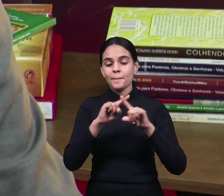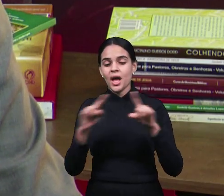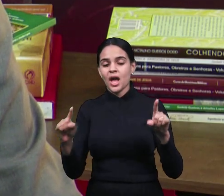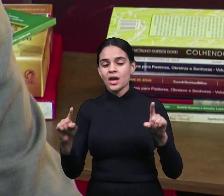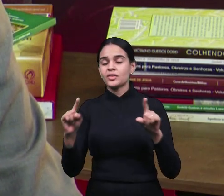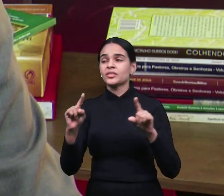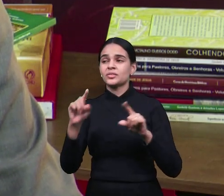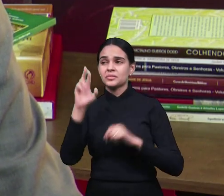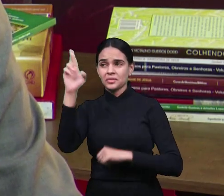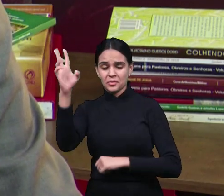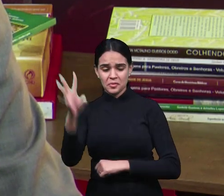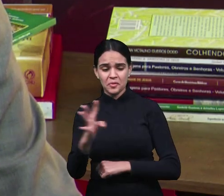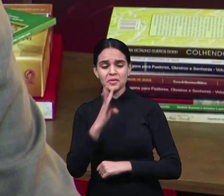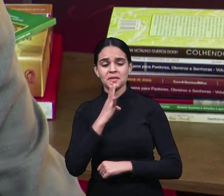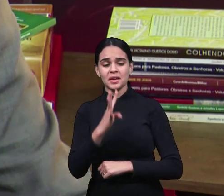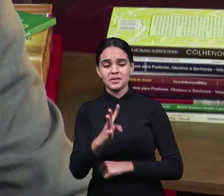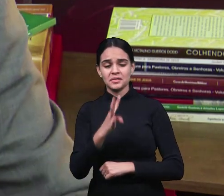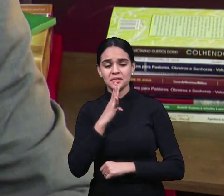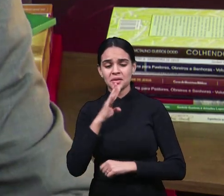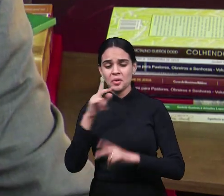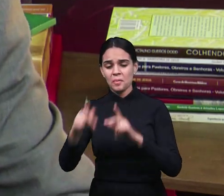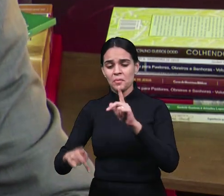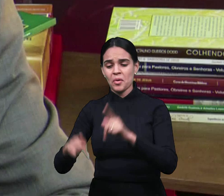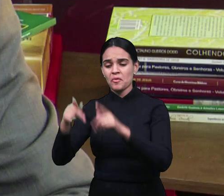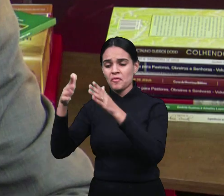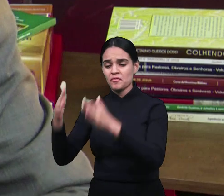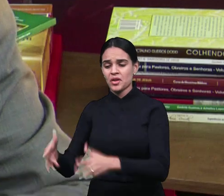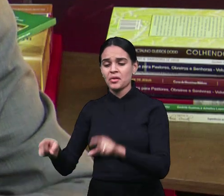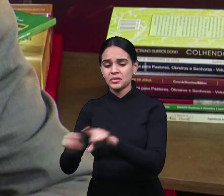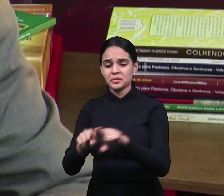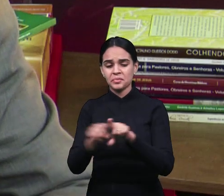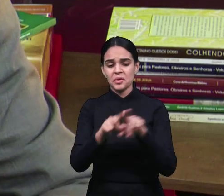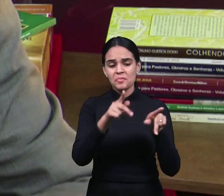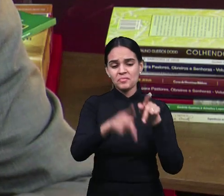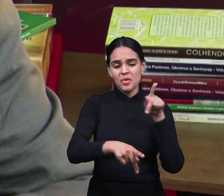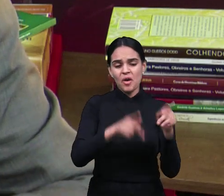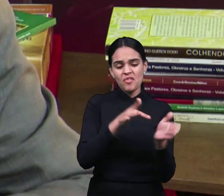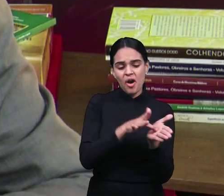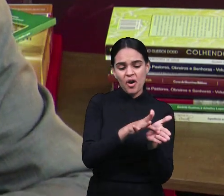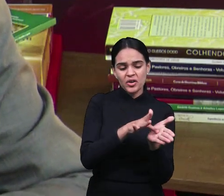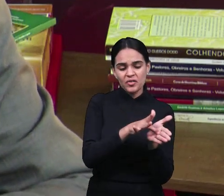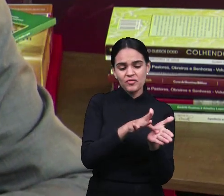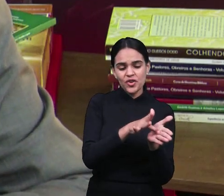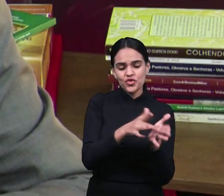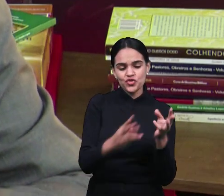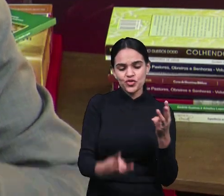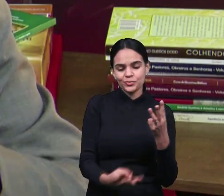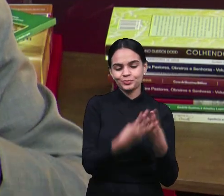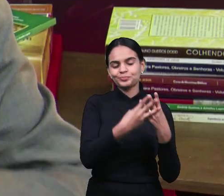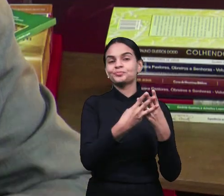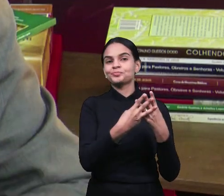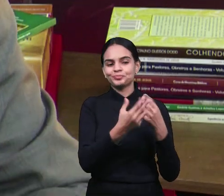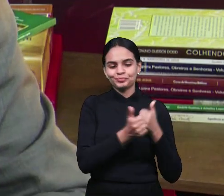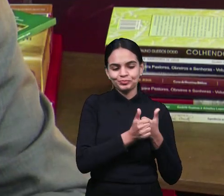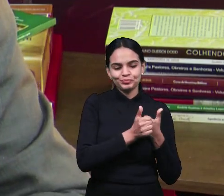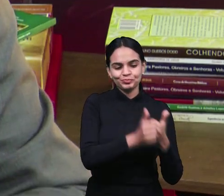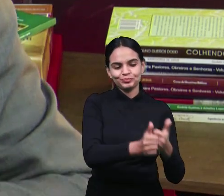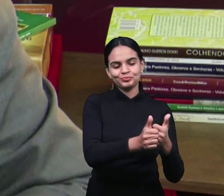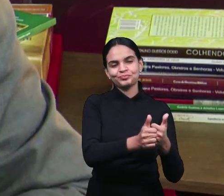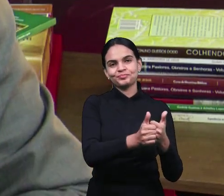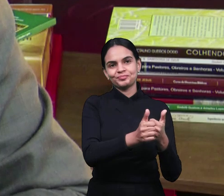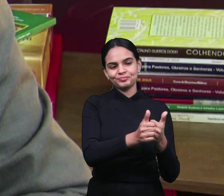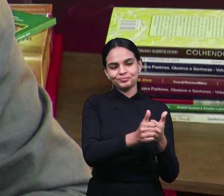não são. Né? Até a expressão muito forte, eles estão lá na sinagoga de Satanás. Apocalipse 2:9 e Apocalipse 3:9. Mas mostrando